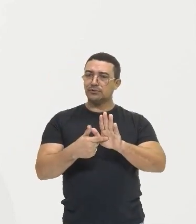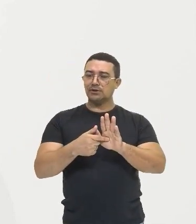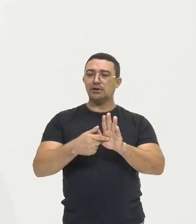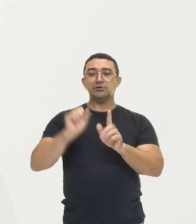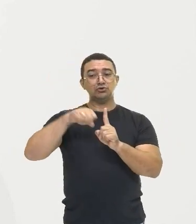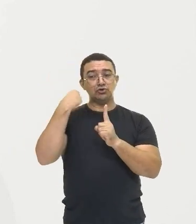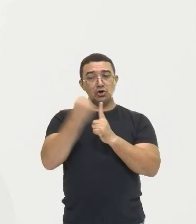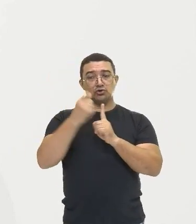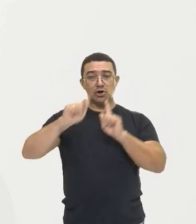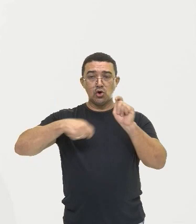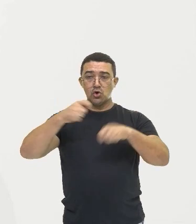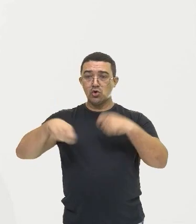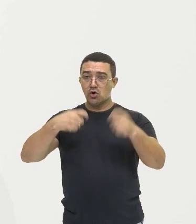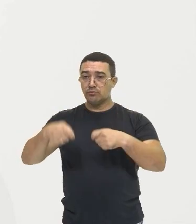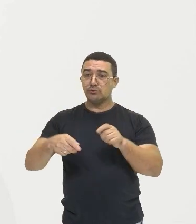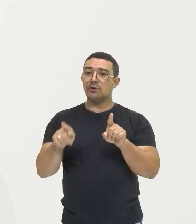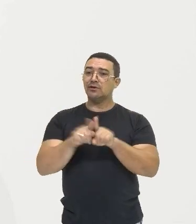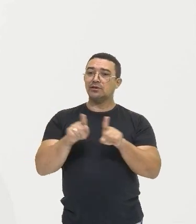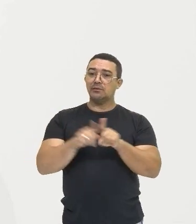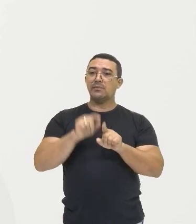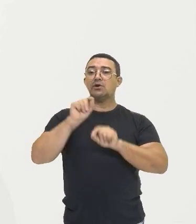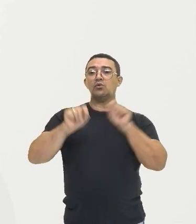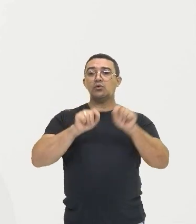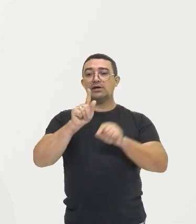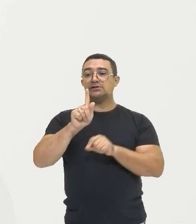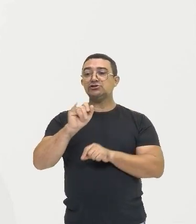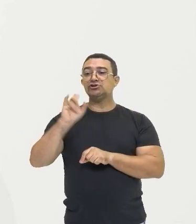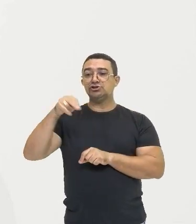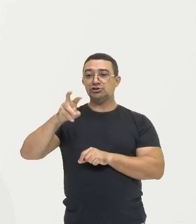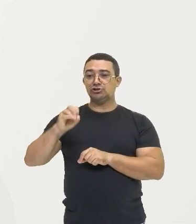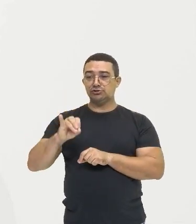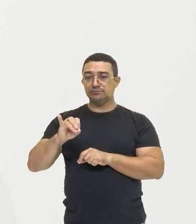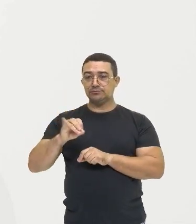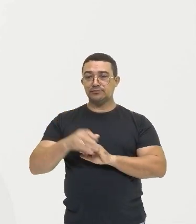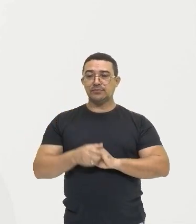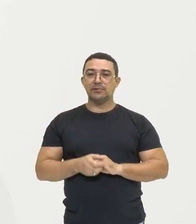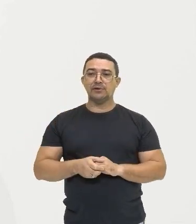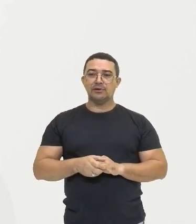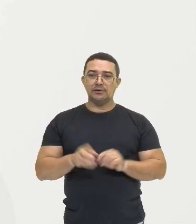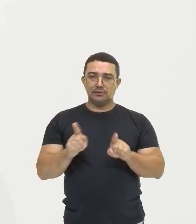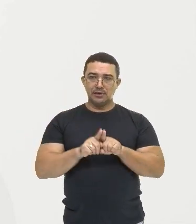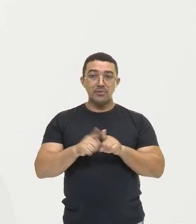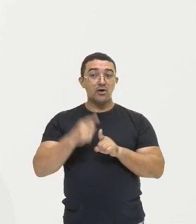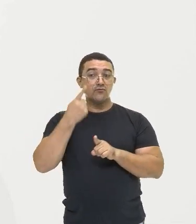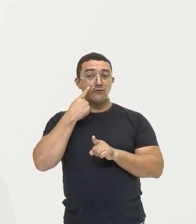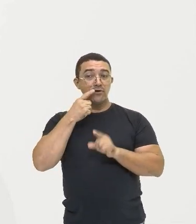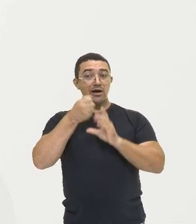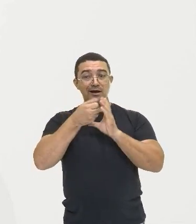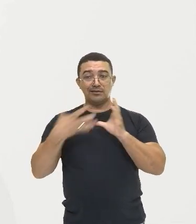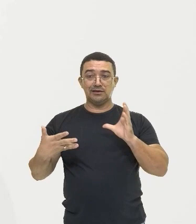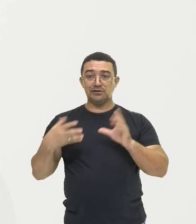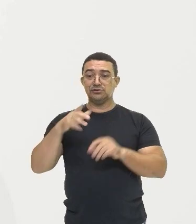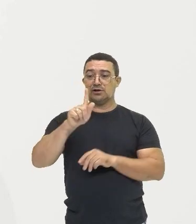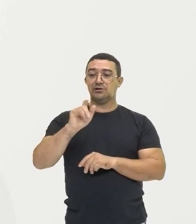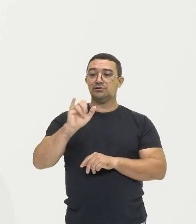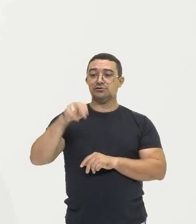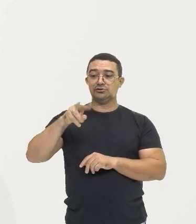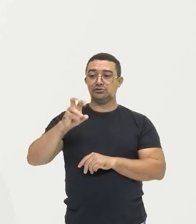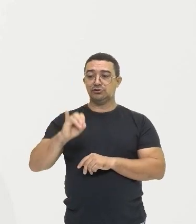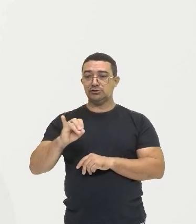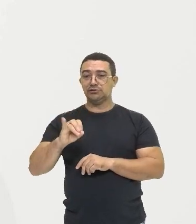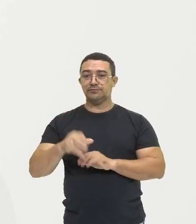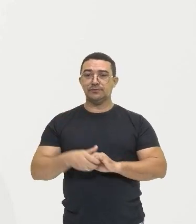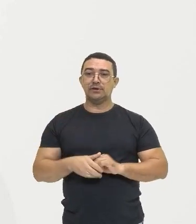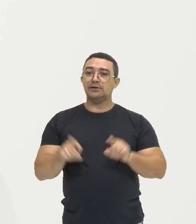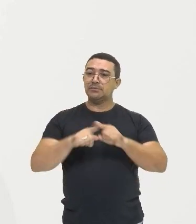A gente tem também o coeficiente de Gini, o índice de Gini, vamos também fazer o processo de caracterização. A gente tem também o nível